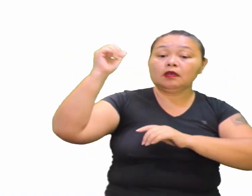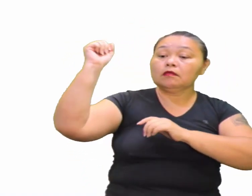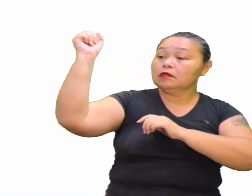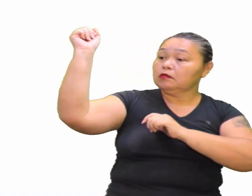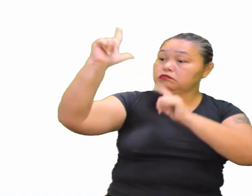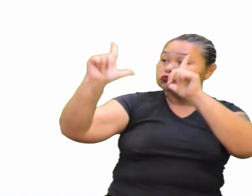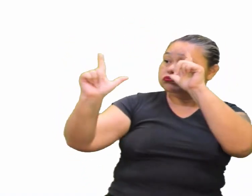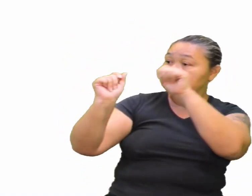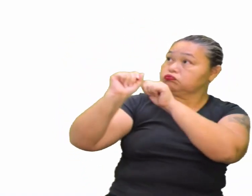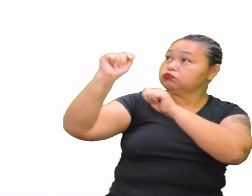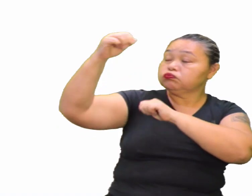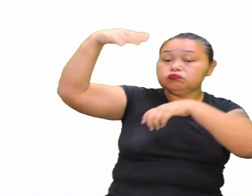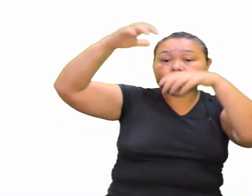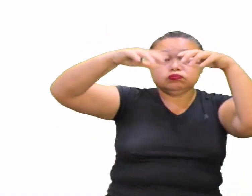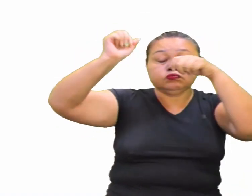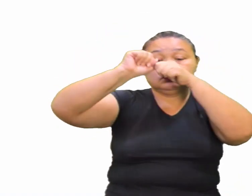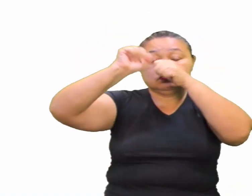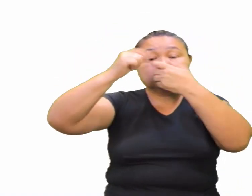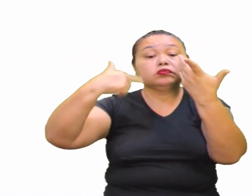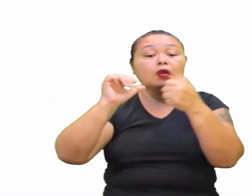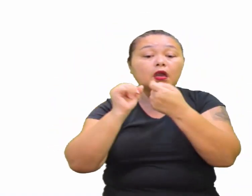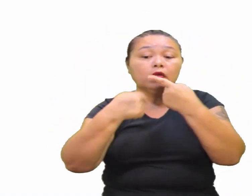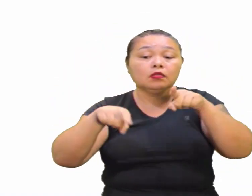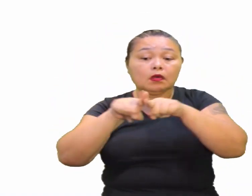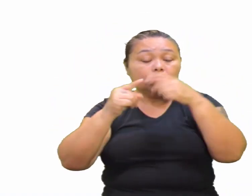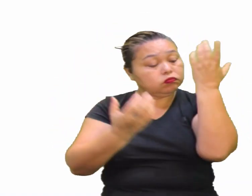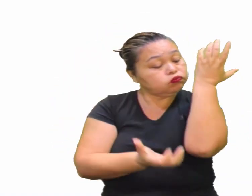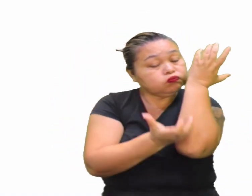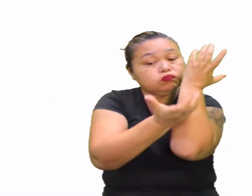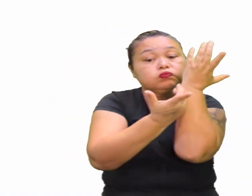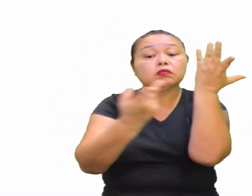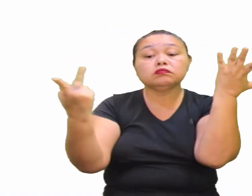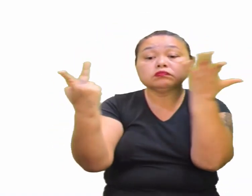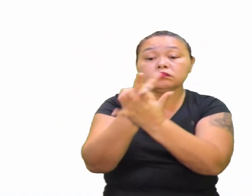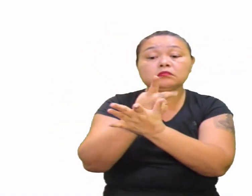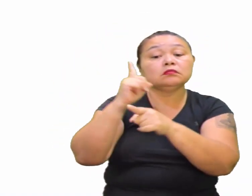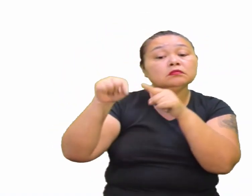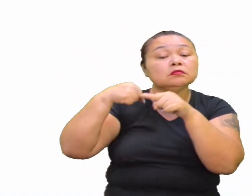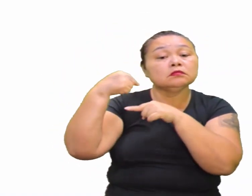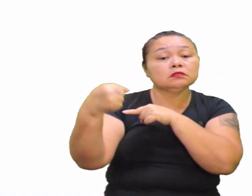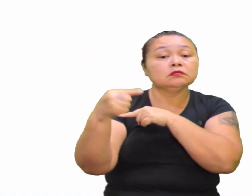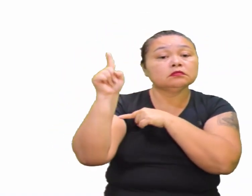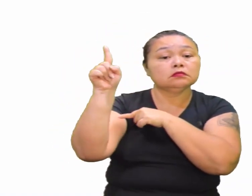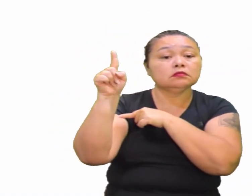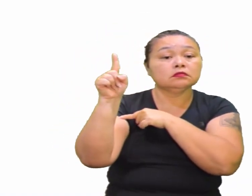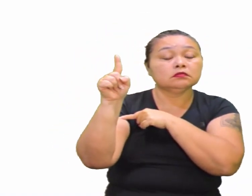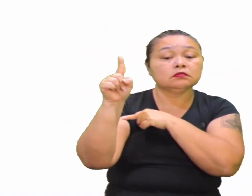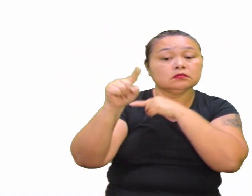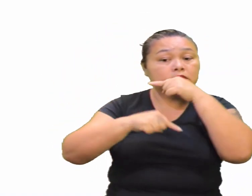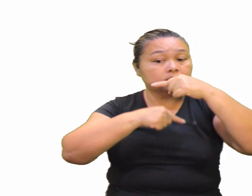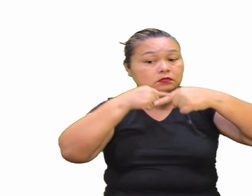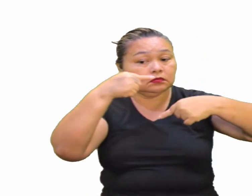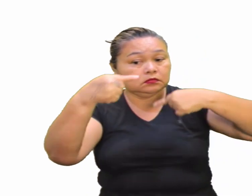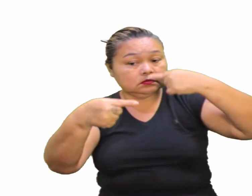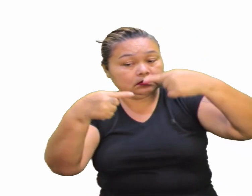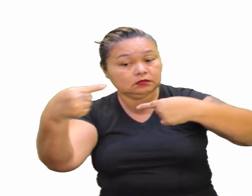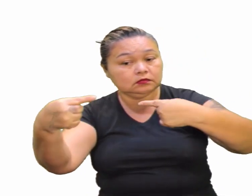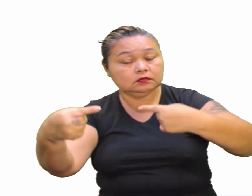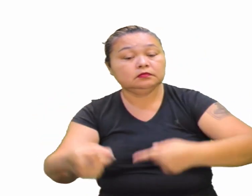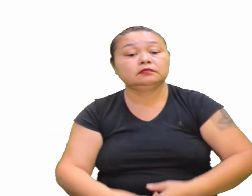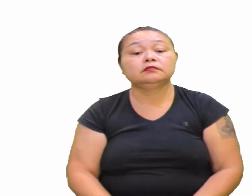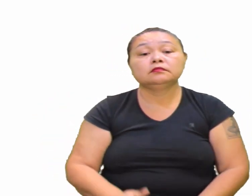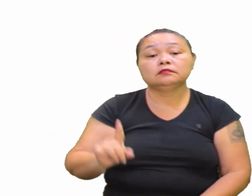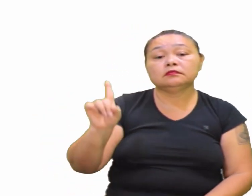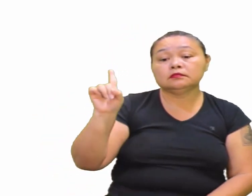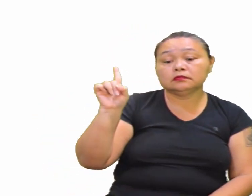e os próprios incêndios também, né, pode estar ocasionando esse tipo de sucessão.